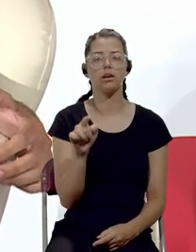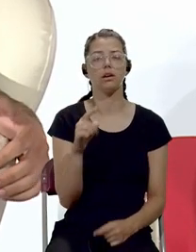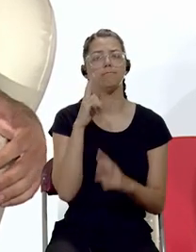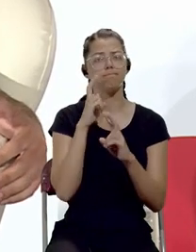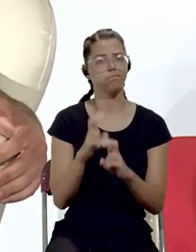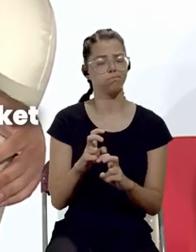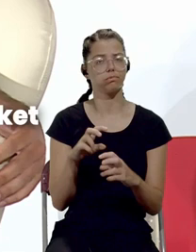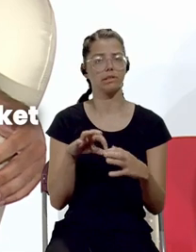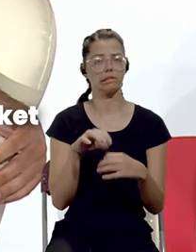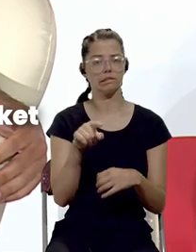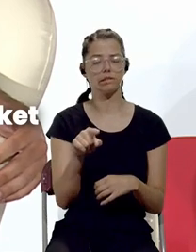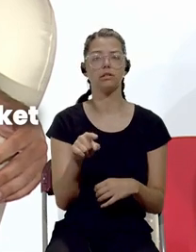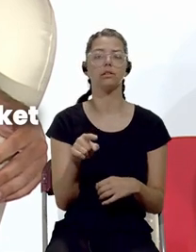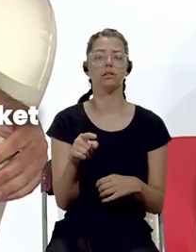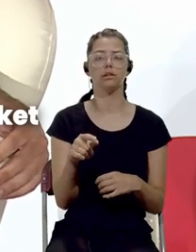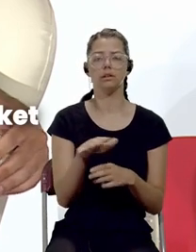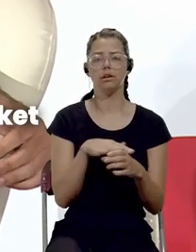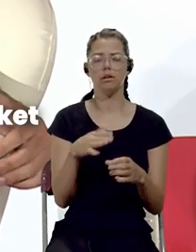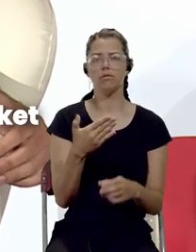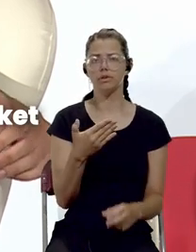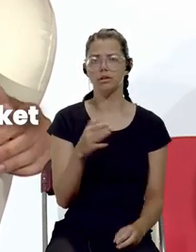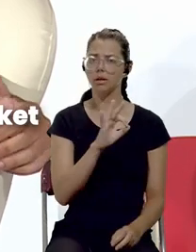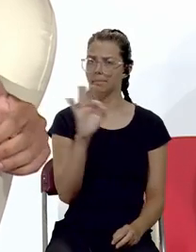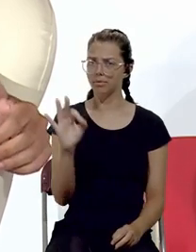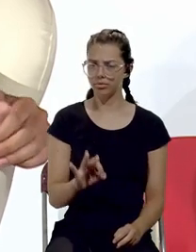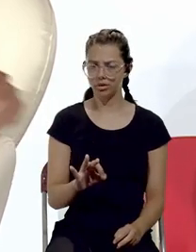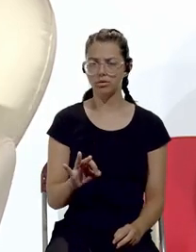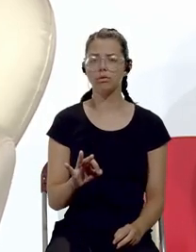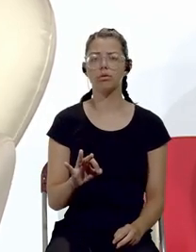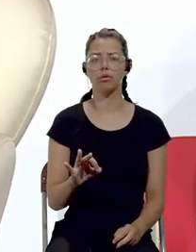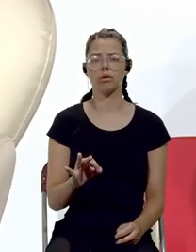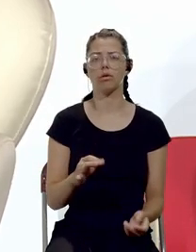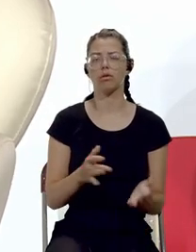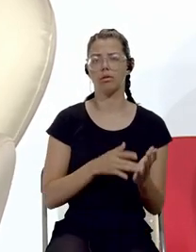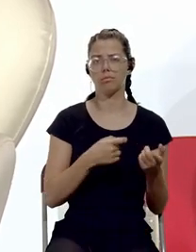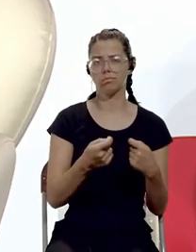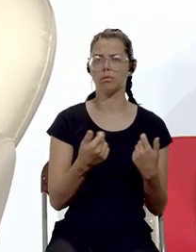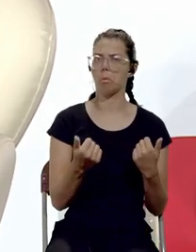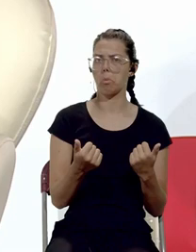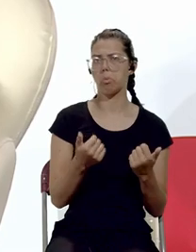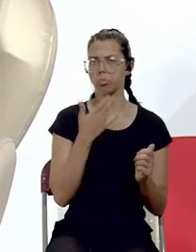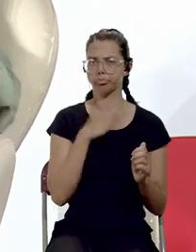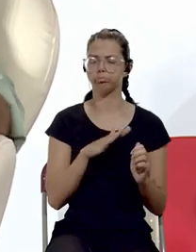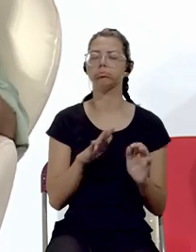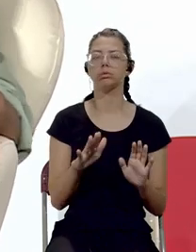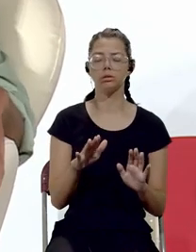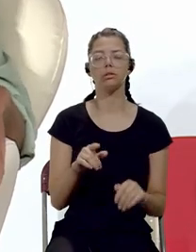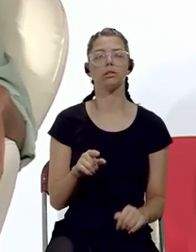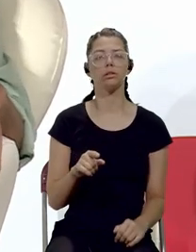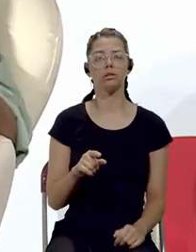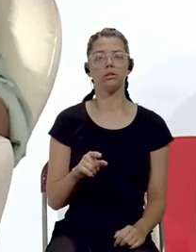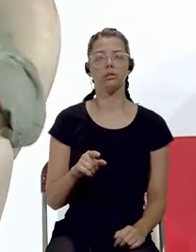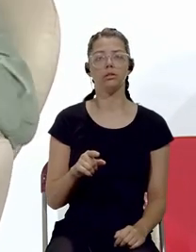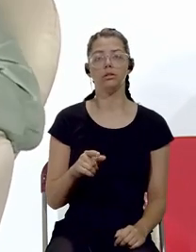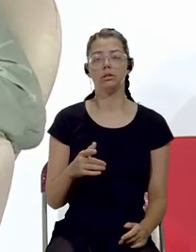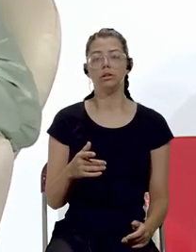sobre o assunto, onde se diz que o mercado já chega a 17% do mercado livreiro, já é um número significativo, e de facto o